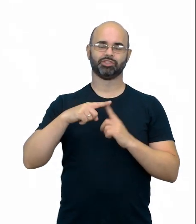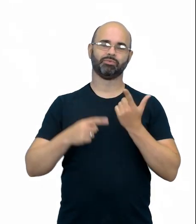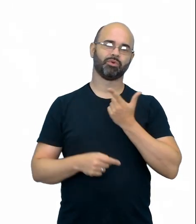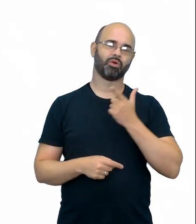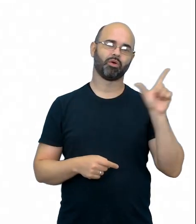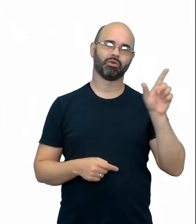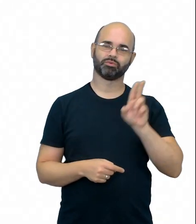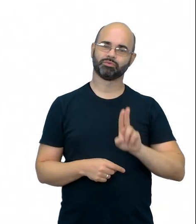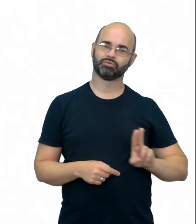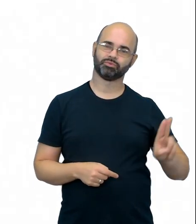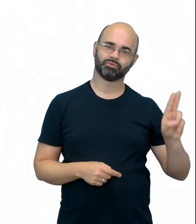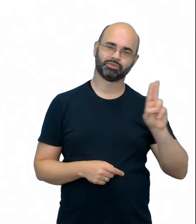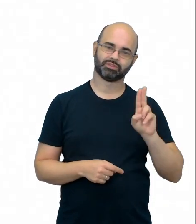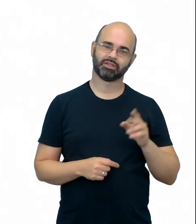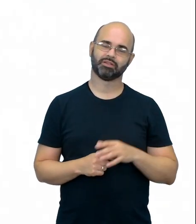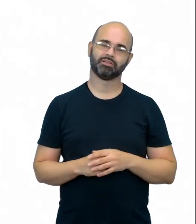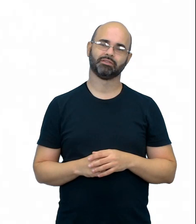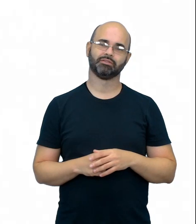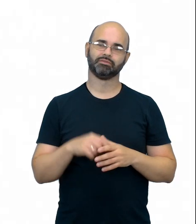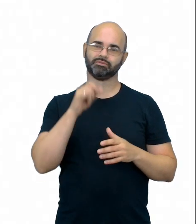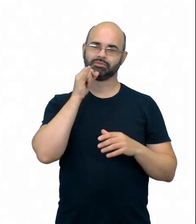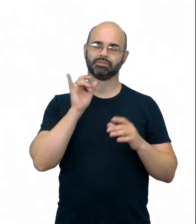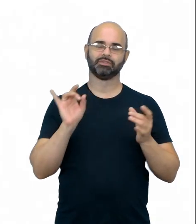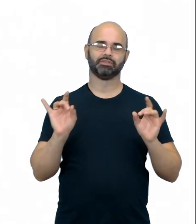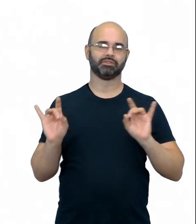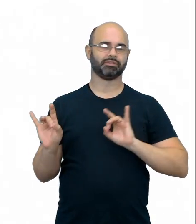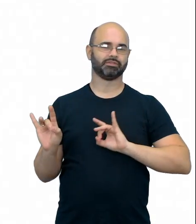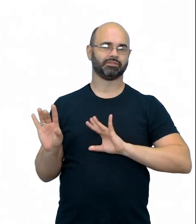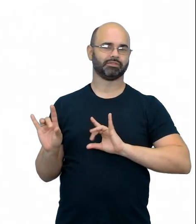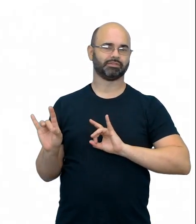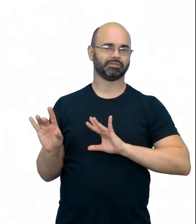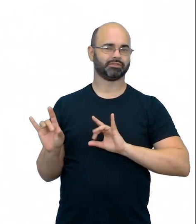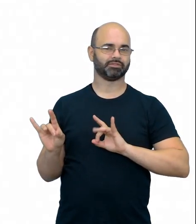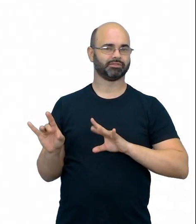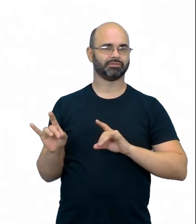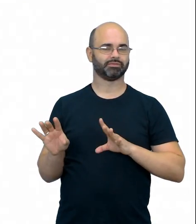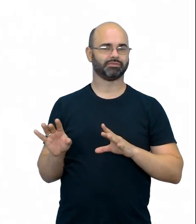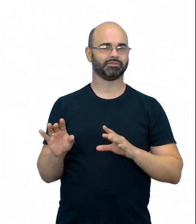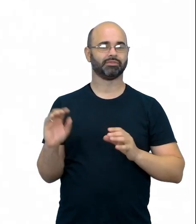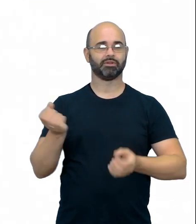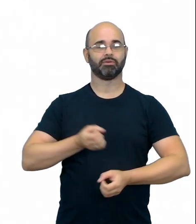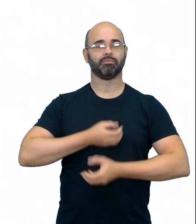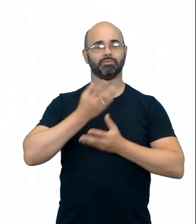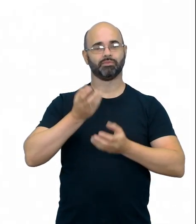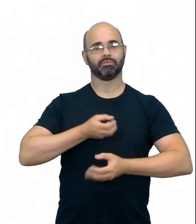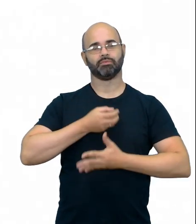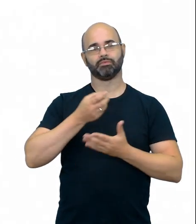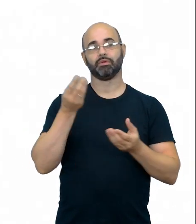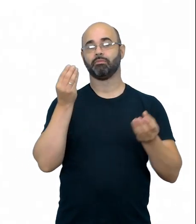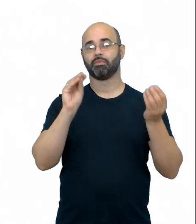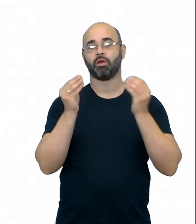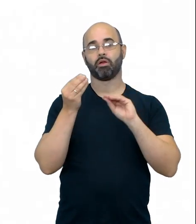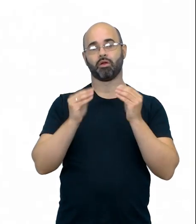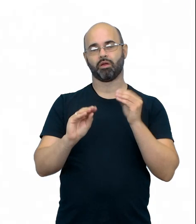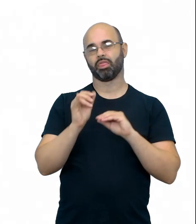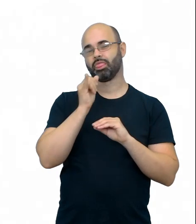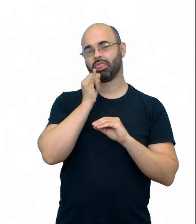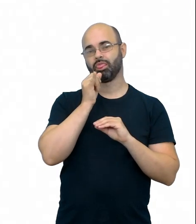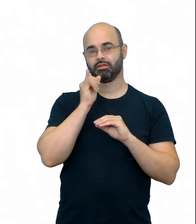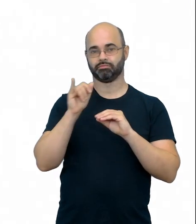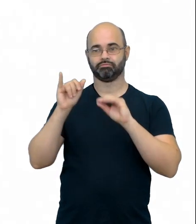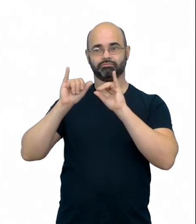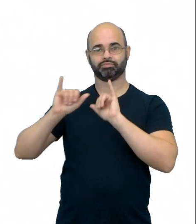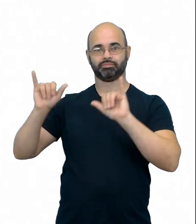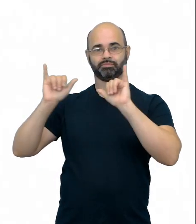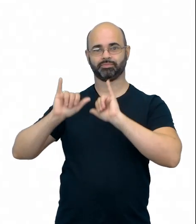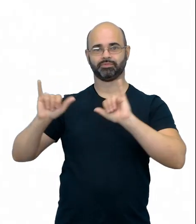também, recursos tecnológicos, que diagramam os poemas que são publicados nos blogs, por exemplo. E aí, depois